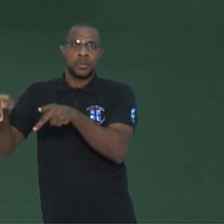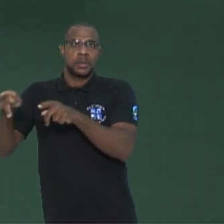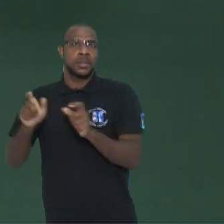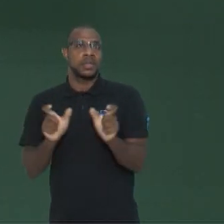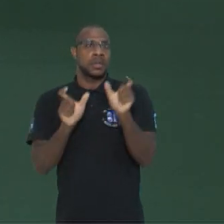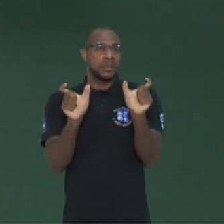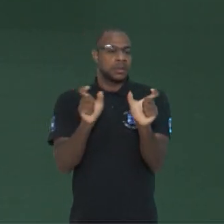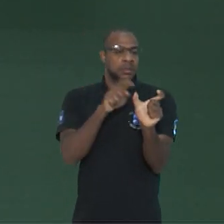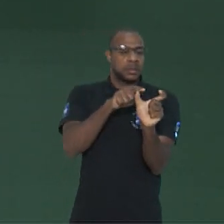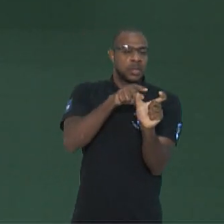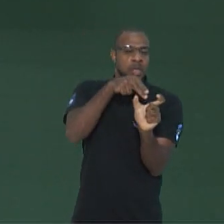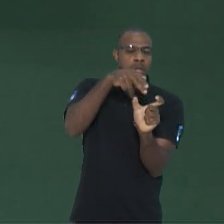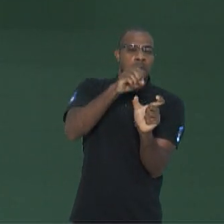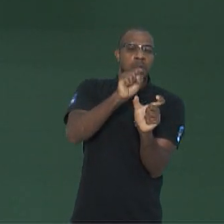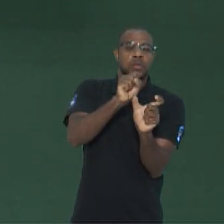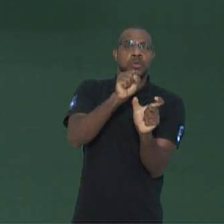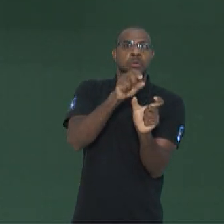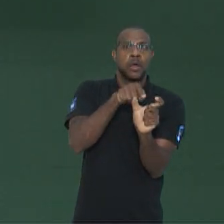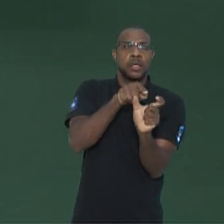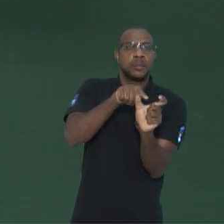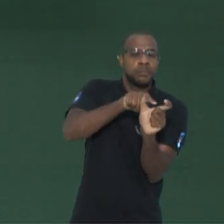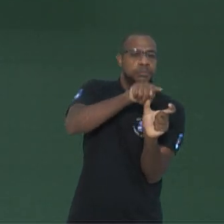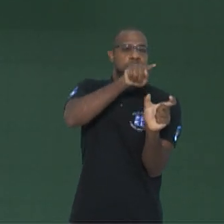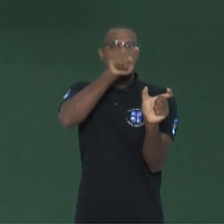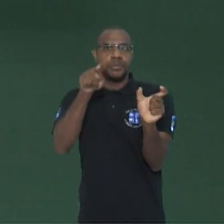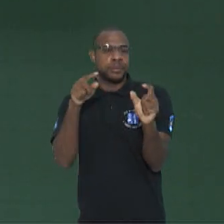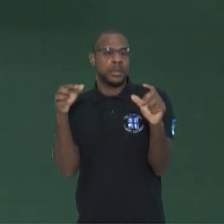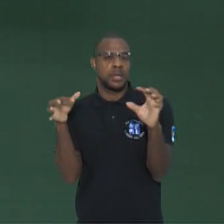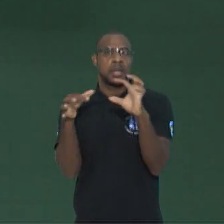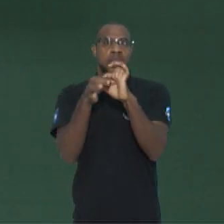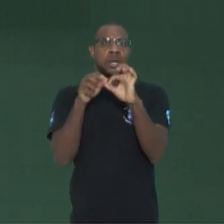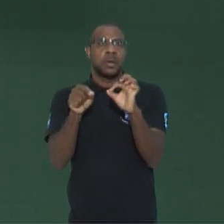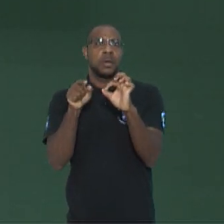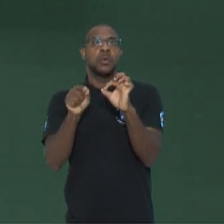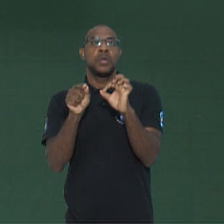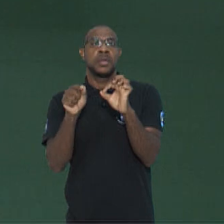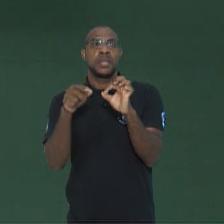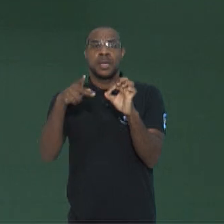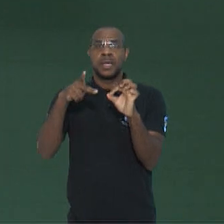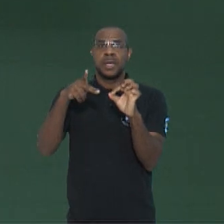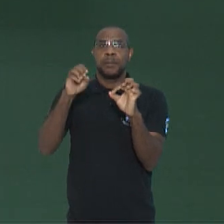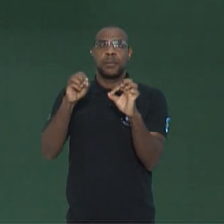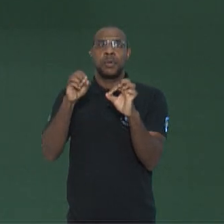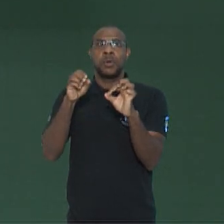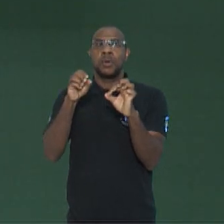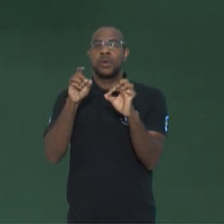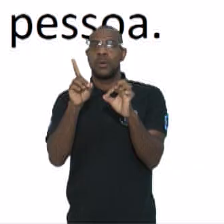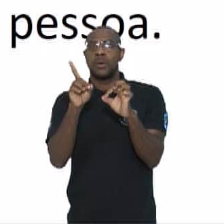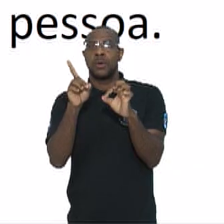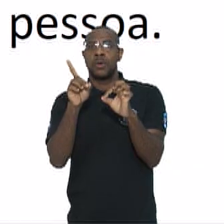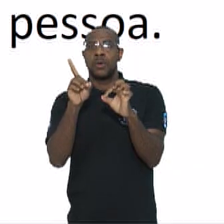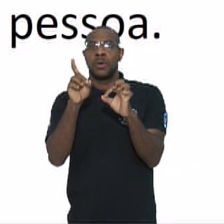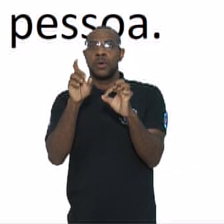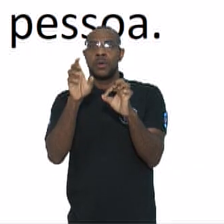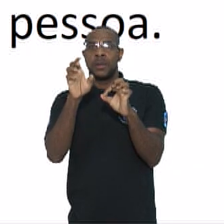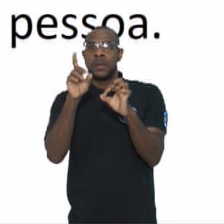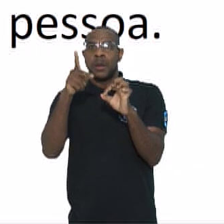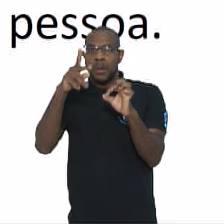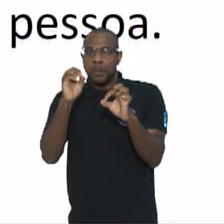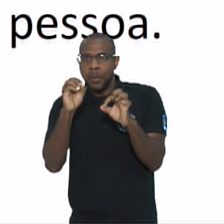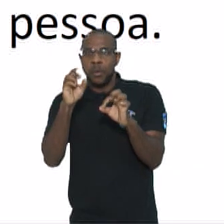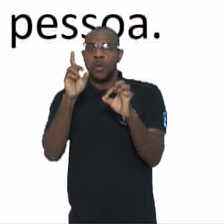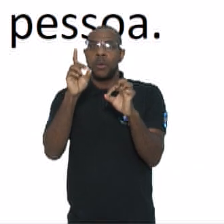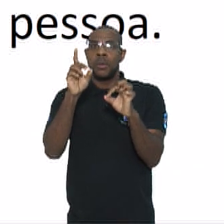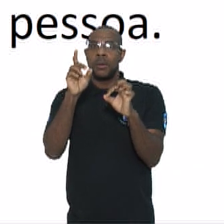ela está relacionada com o pronome nós. O verbo, então, concorda com o núcleo